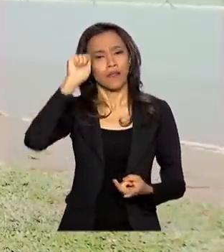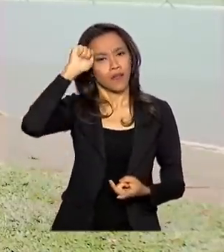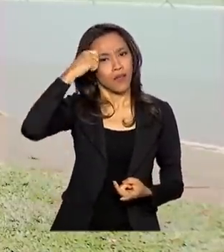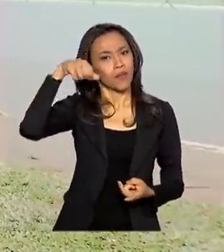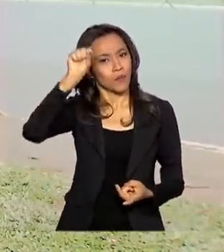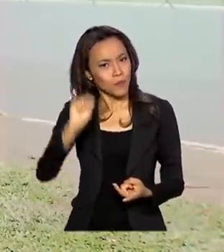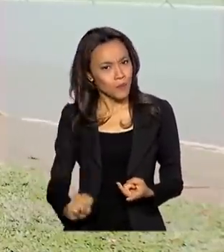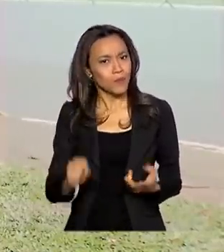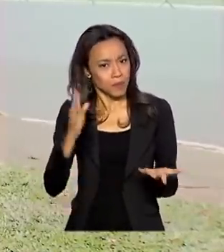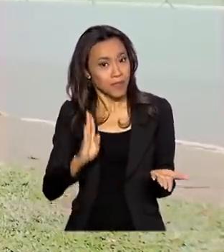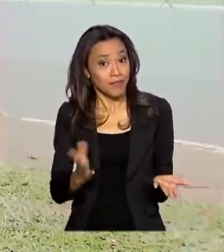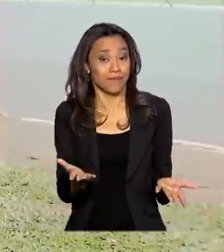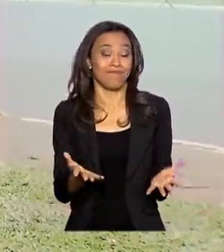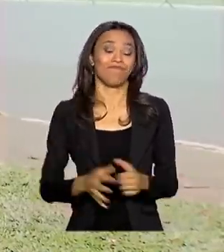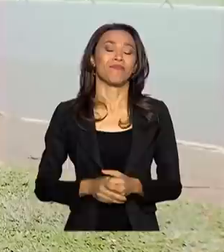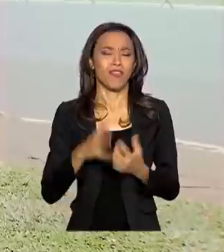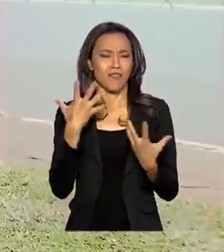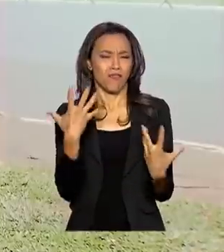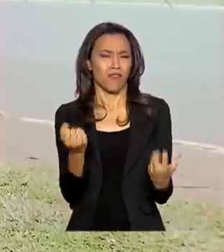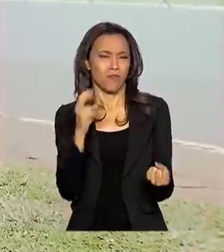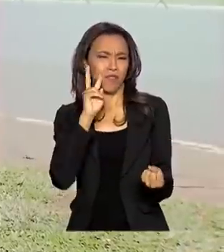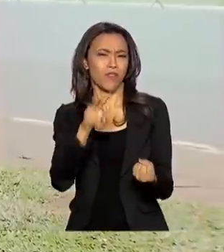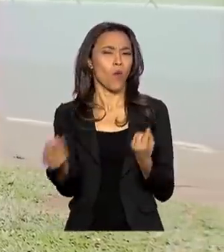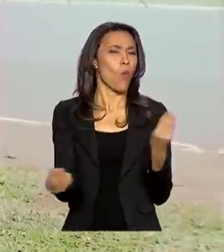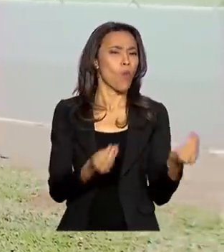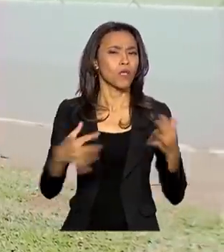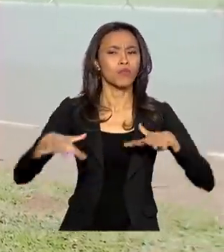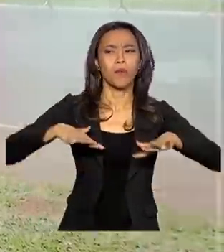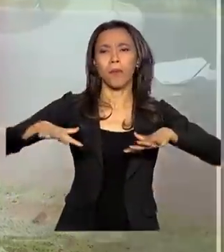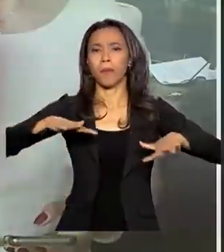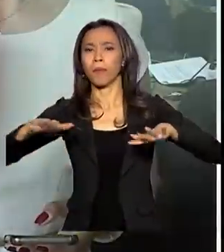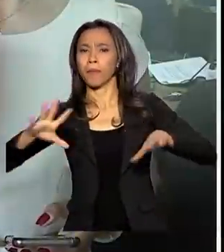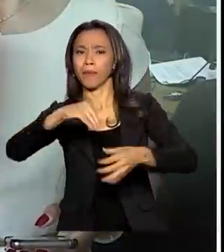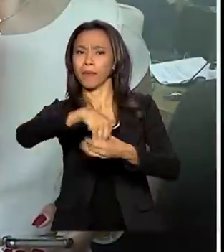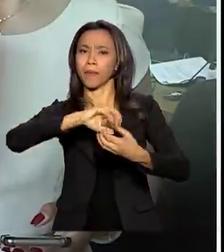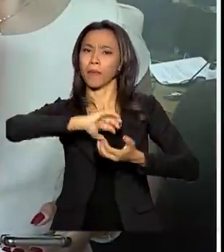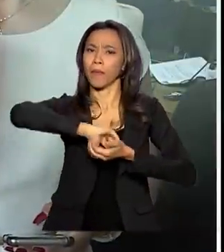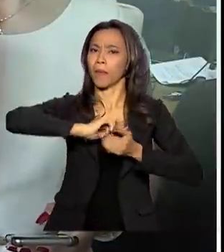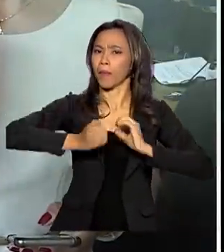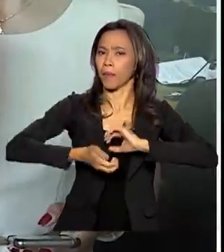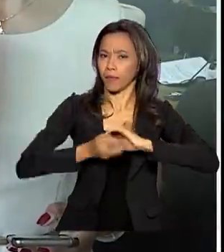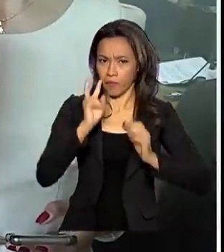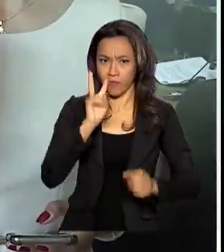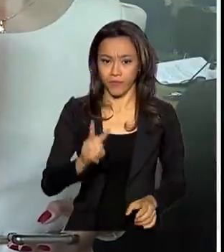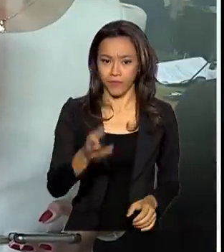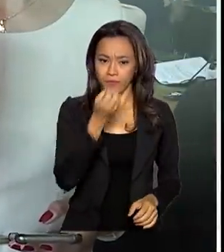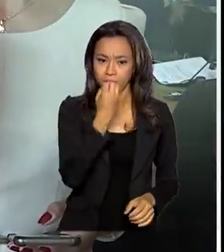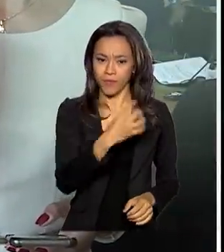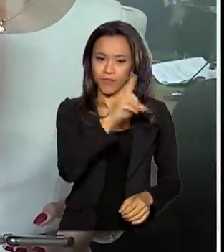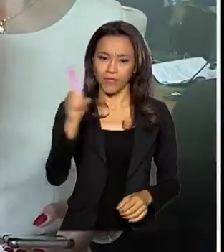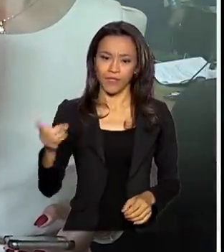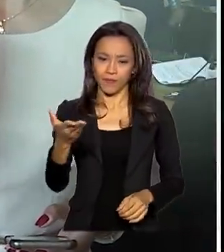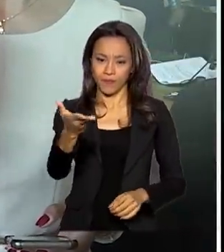pra dentro saber como está a movimentação luciana collares de holanda tem os detalhes no oceano bom dia